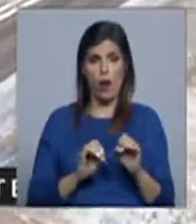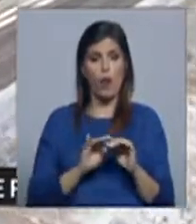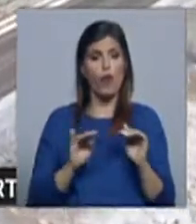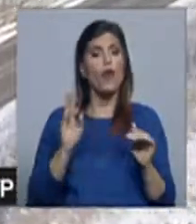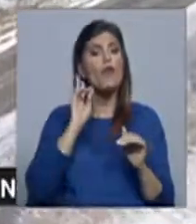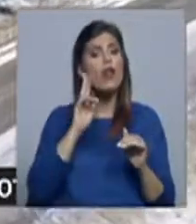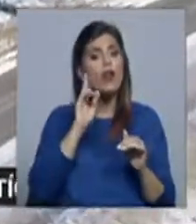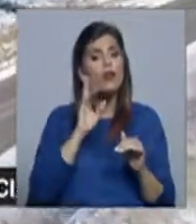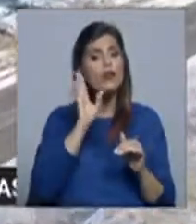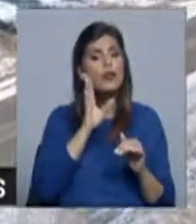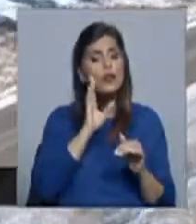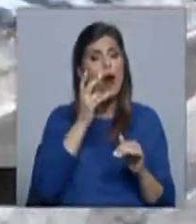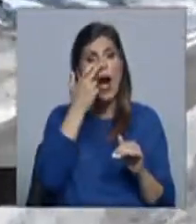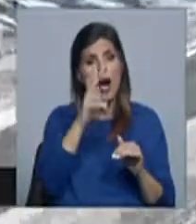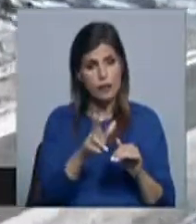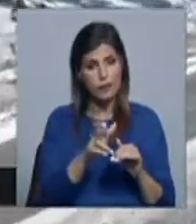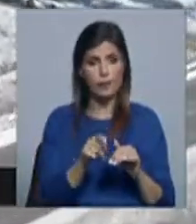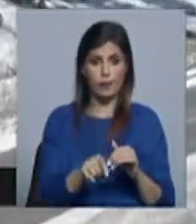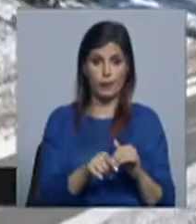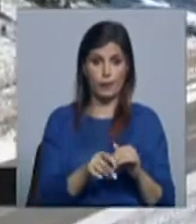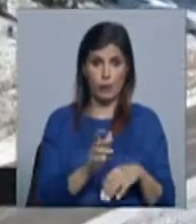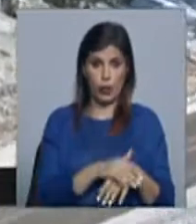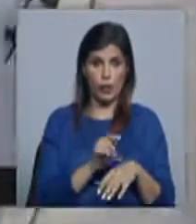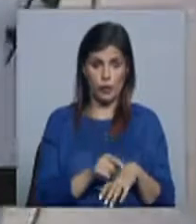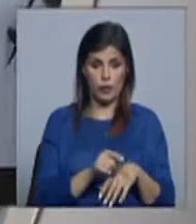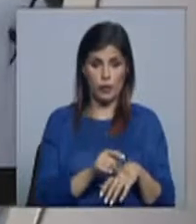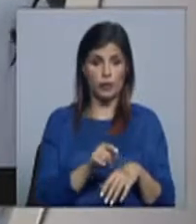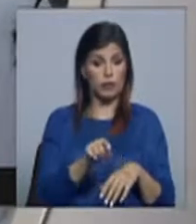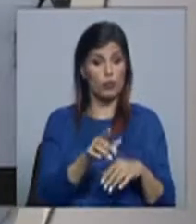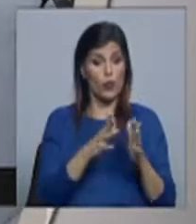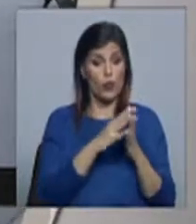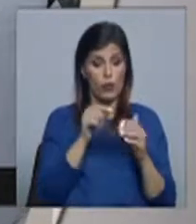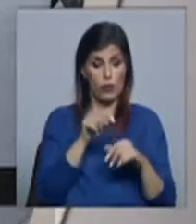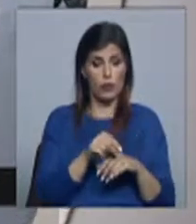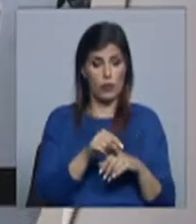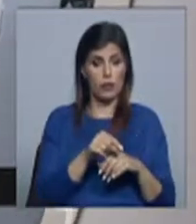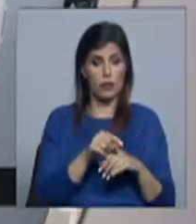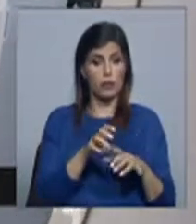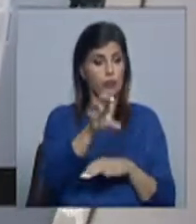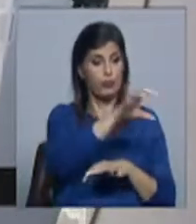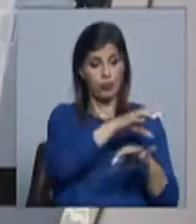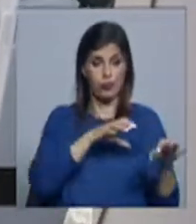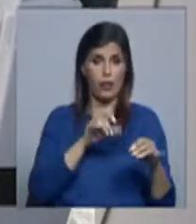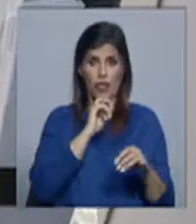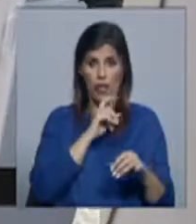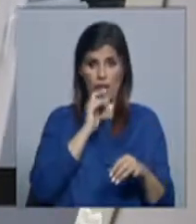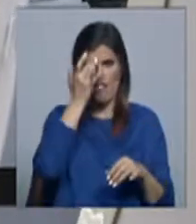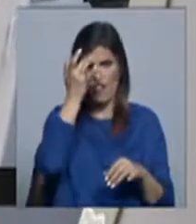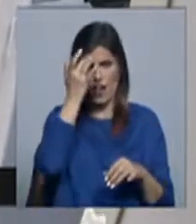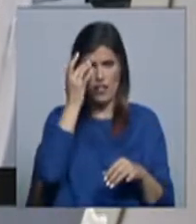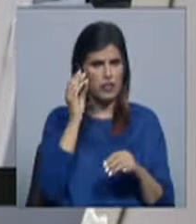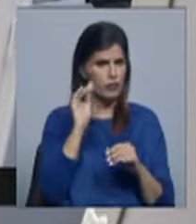poluentes na atmosfera. E, portanto, este protótipo, que é absolutamente móvel, que é absolutamente muito fácil de